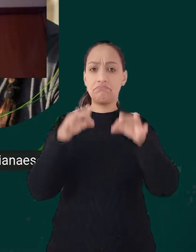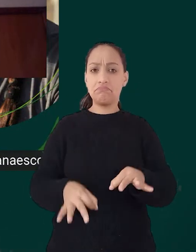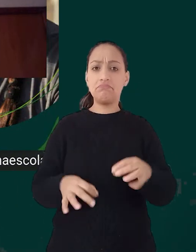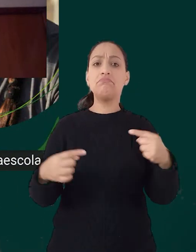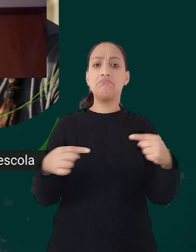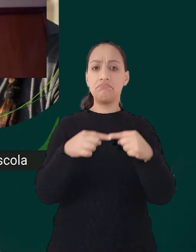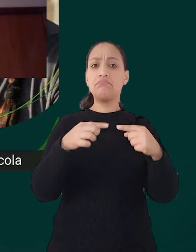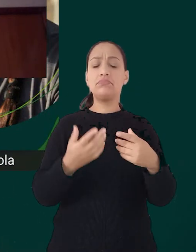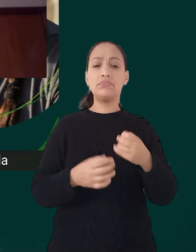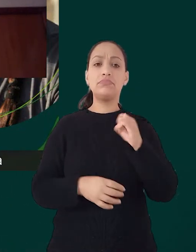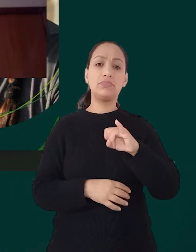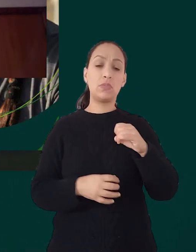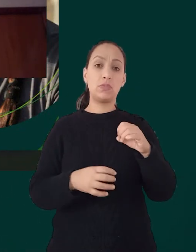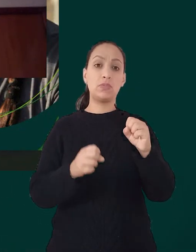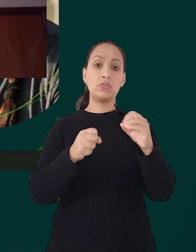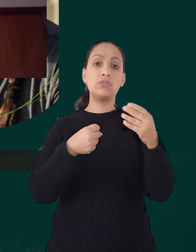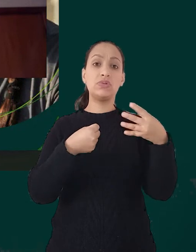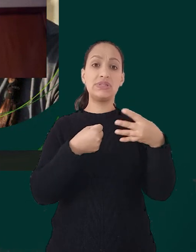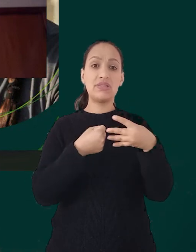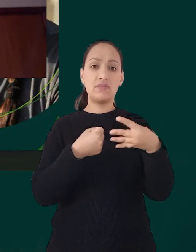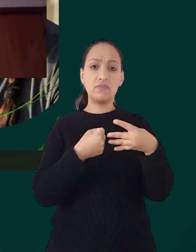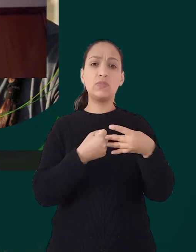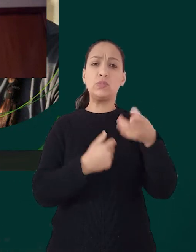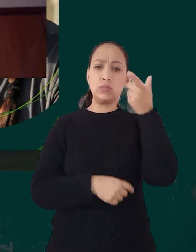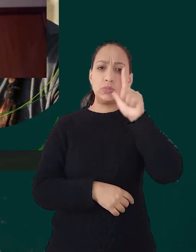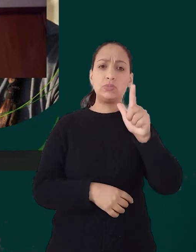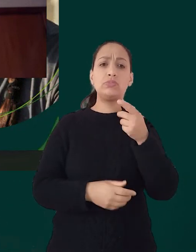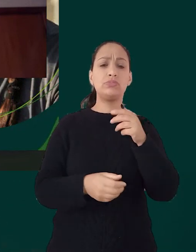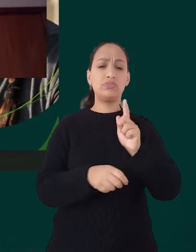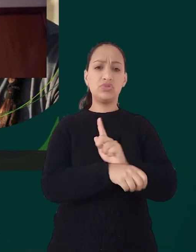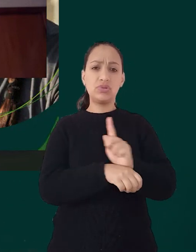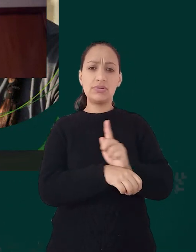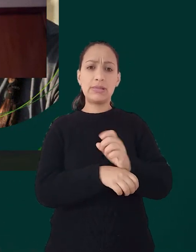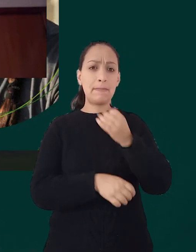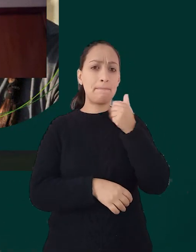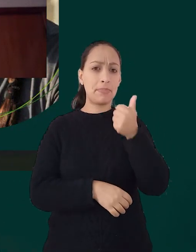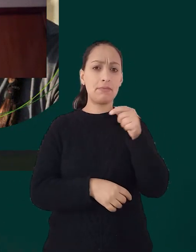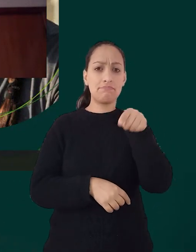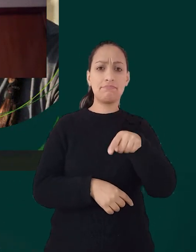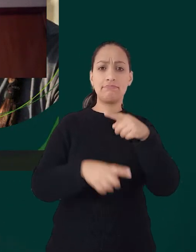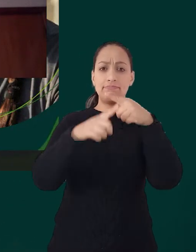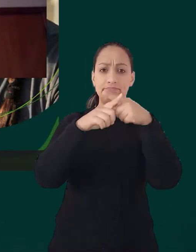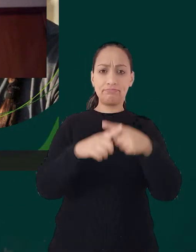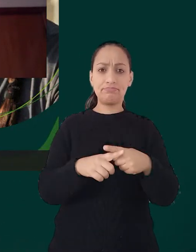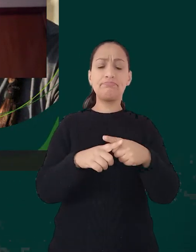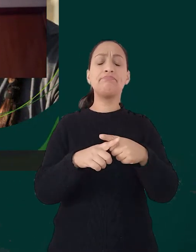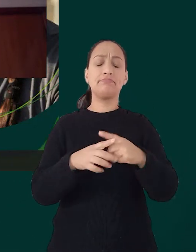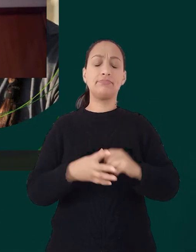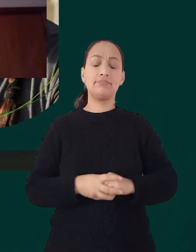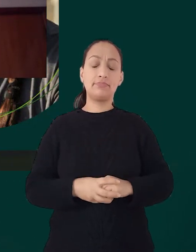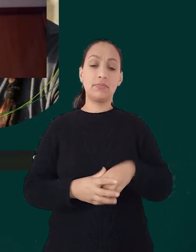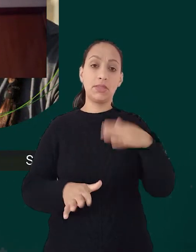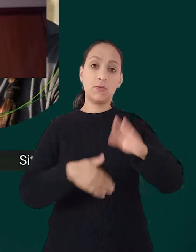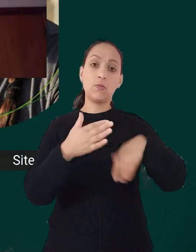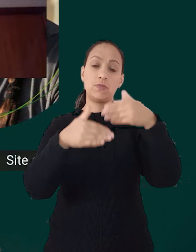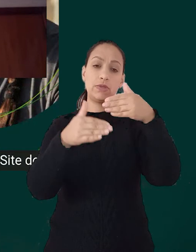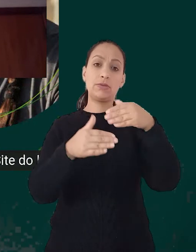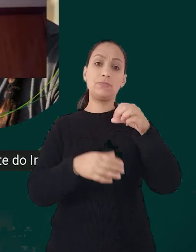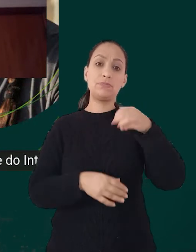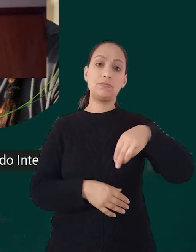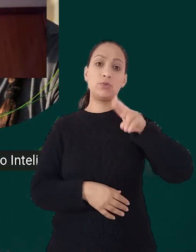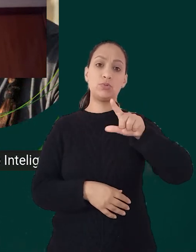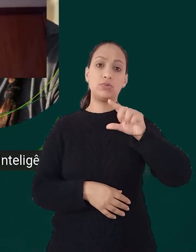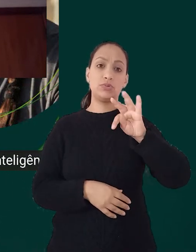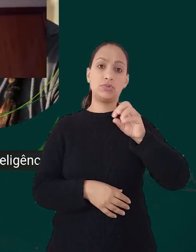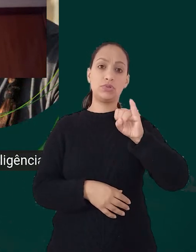tudo isso, se o servidor está conseguindo gerenciar bem essa partida. Então, para desenvolver multiplayer é um trabalho